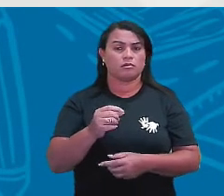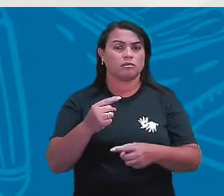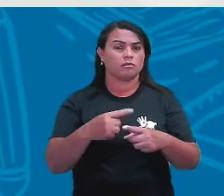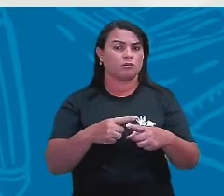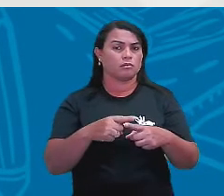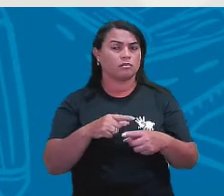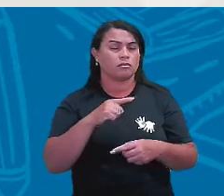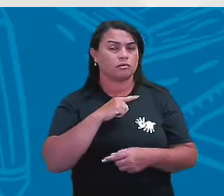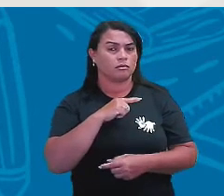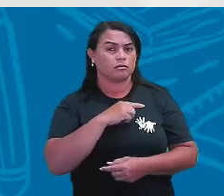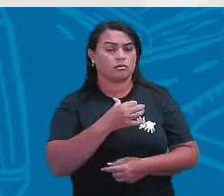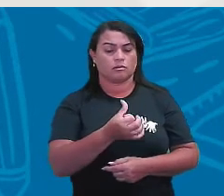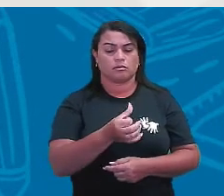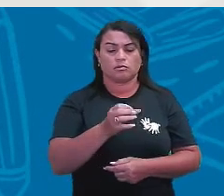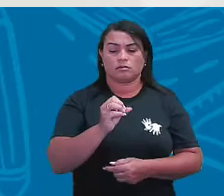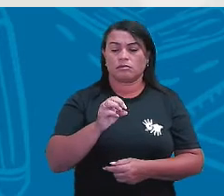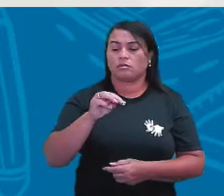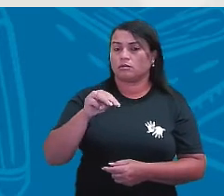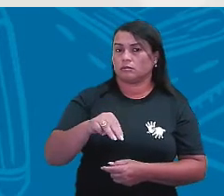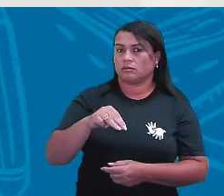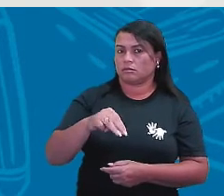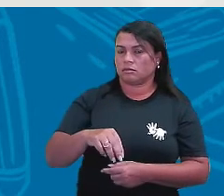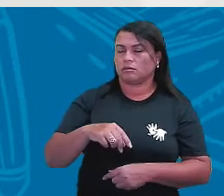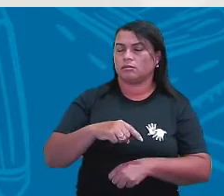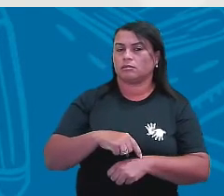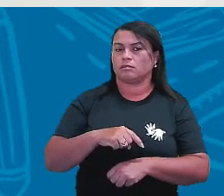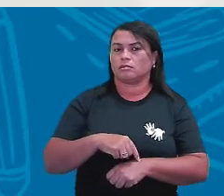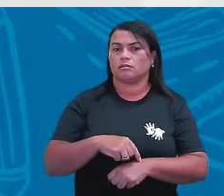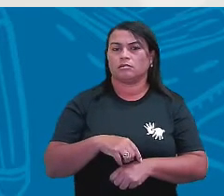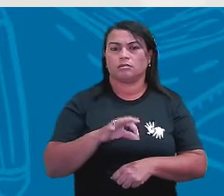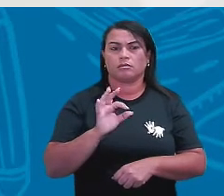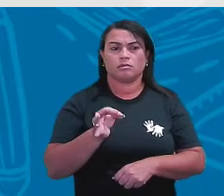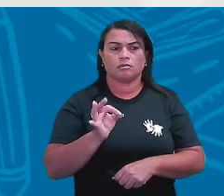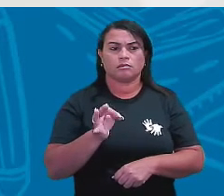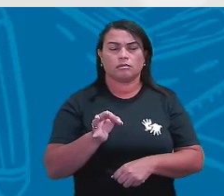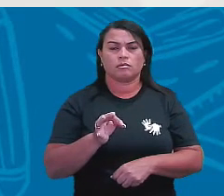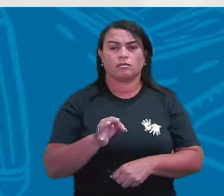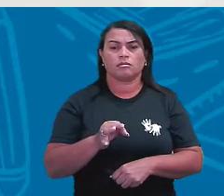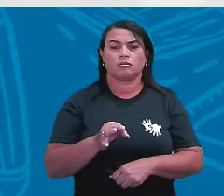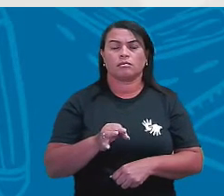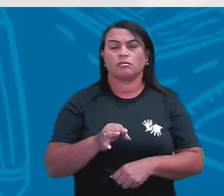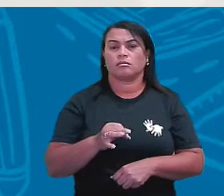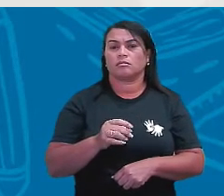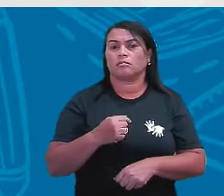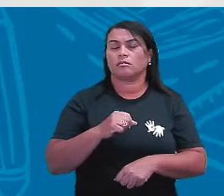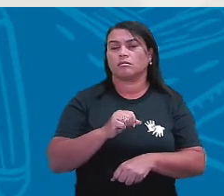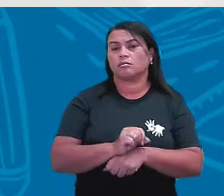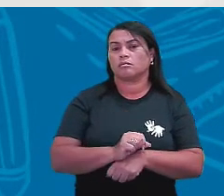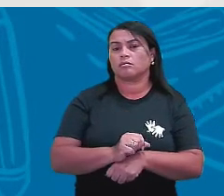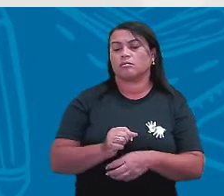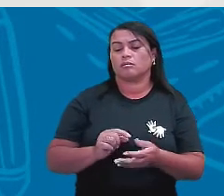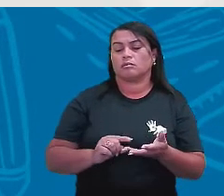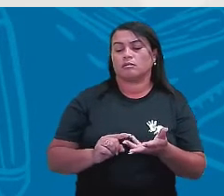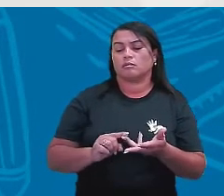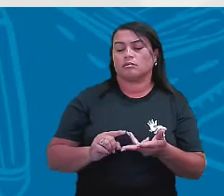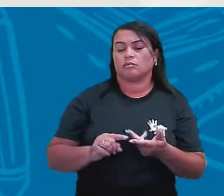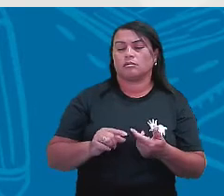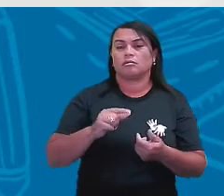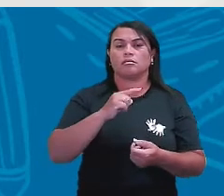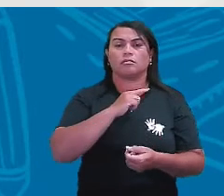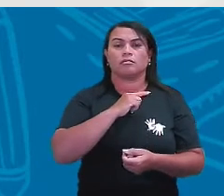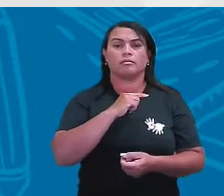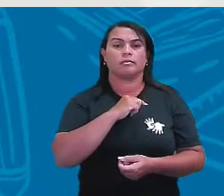ter 60 minutos dentro da minha hora, né? Então, quando eu parar para contar, eu vou ter